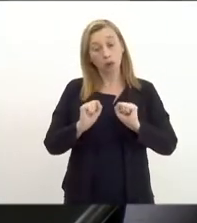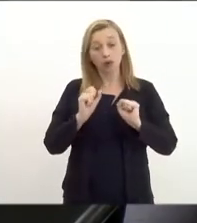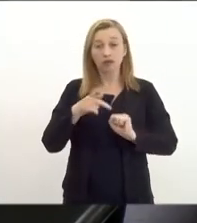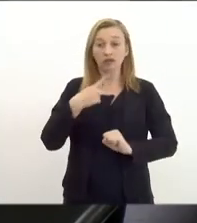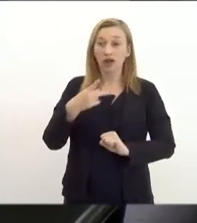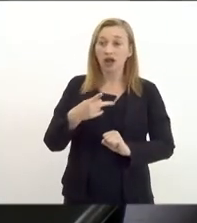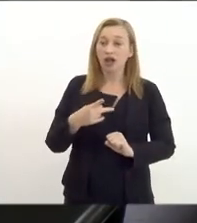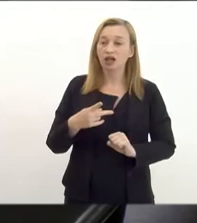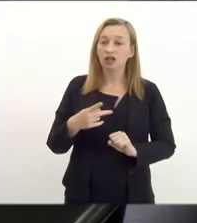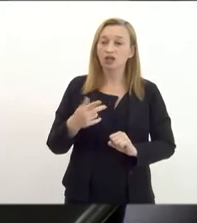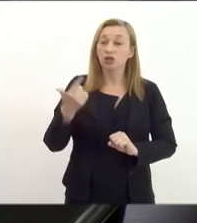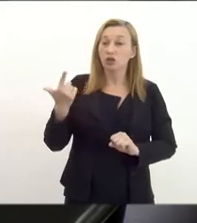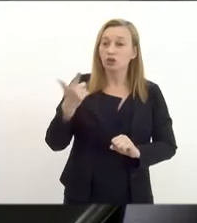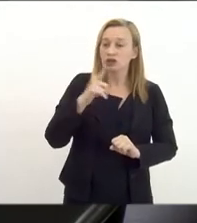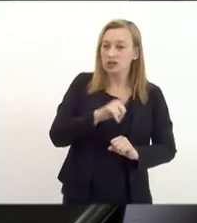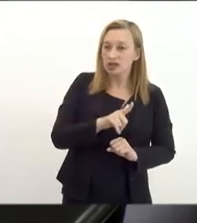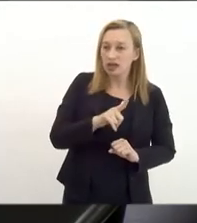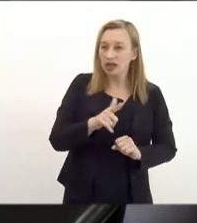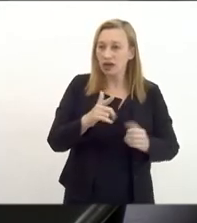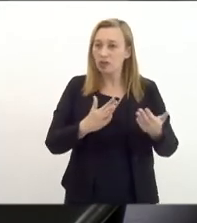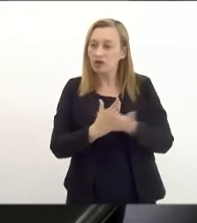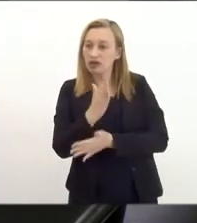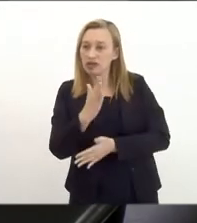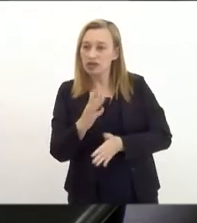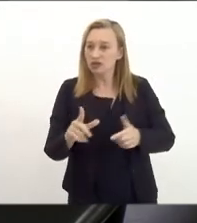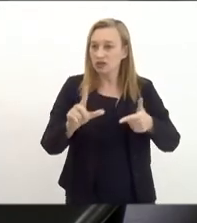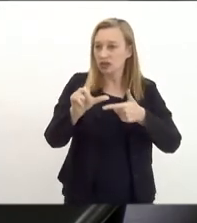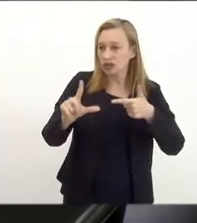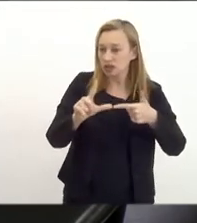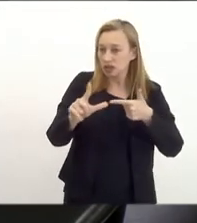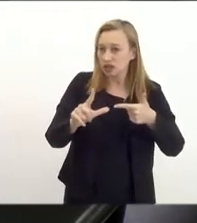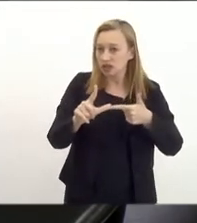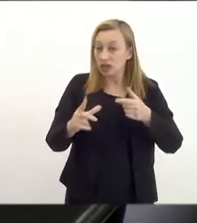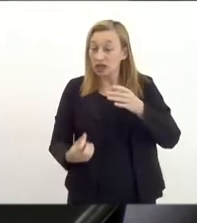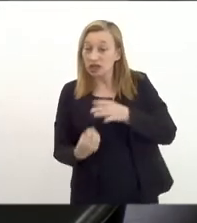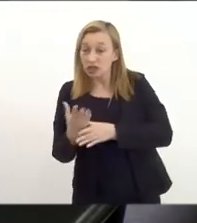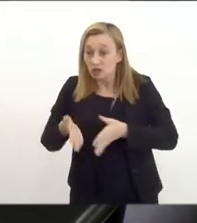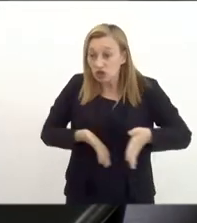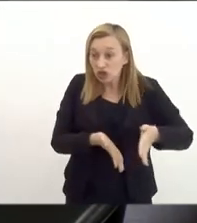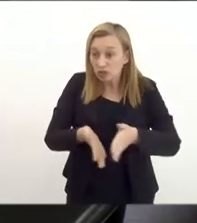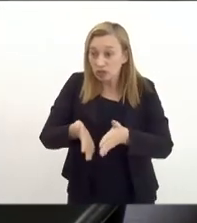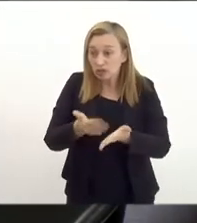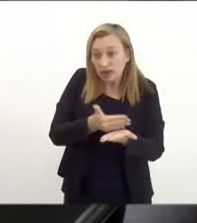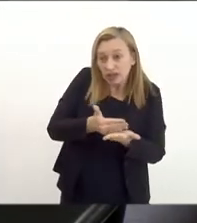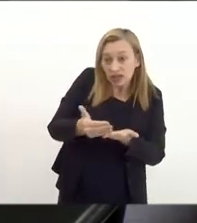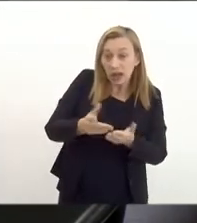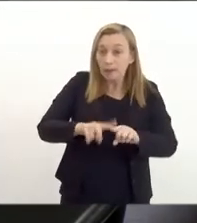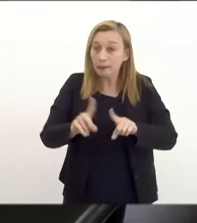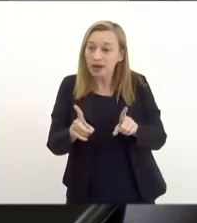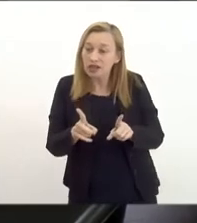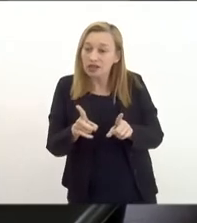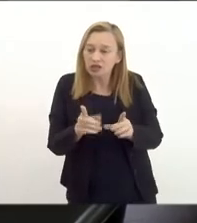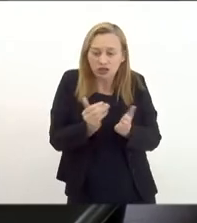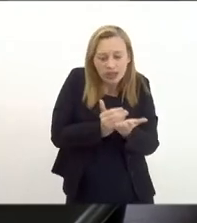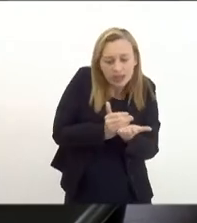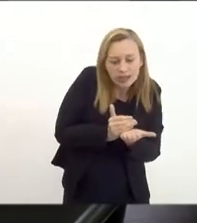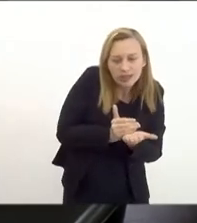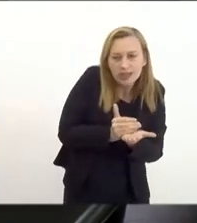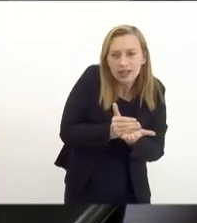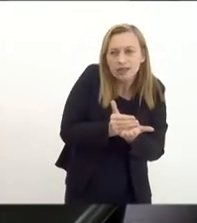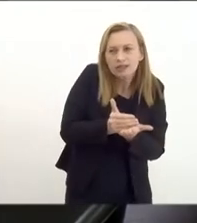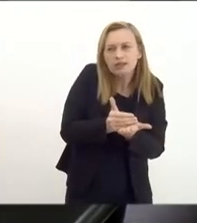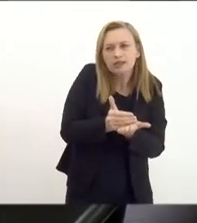assim ganha aprovação Legislativa cria os meios para começar mas a partir do momento que ela começa